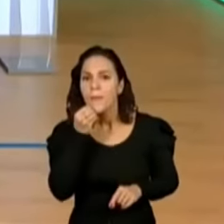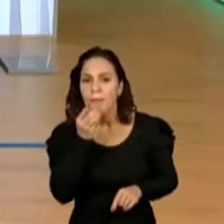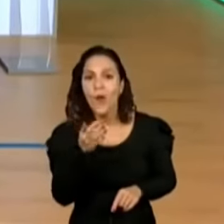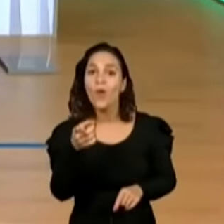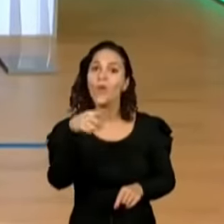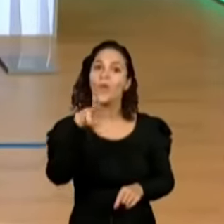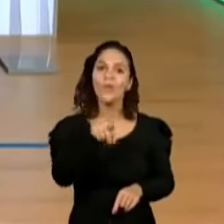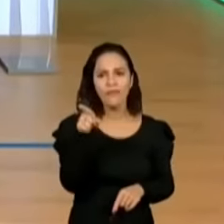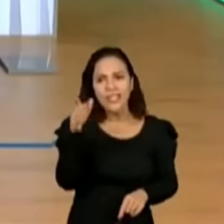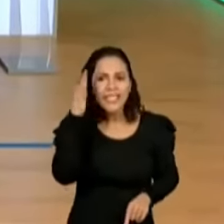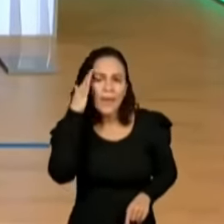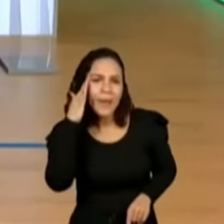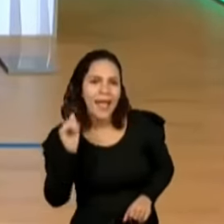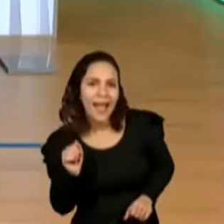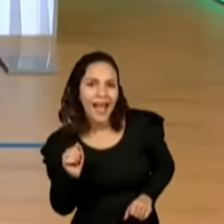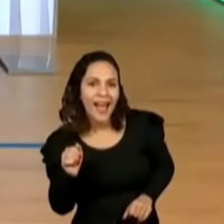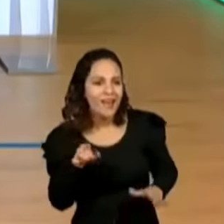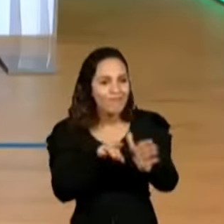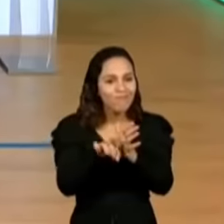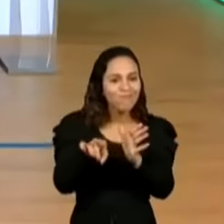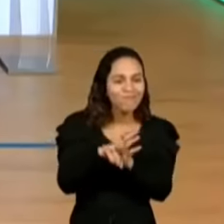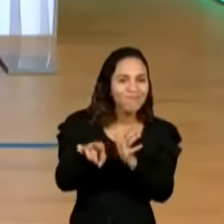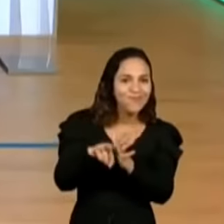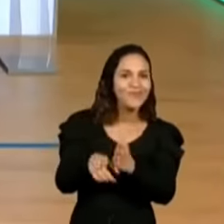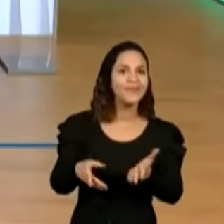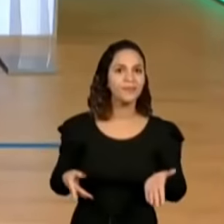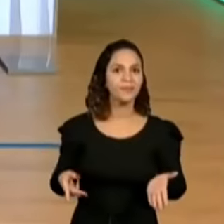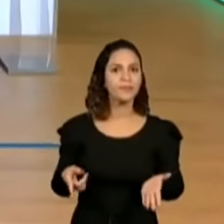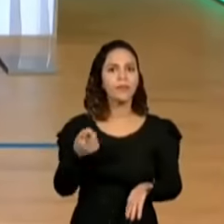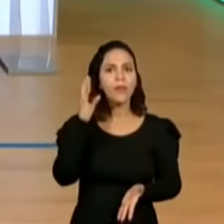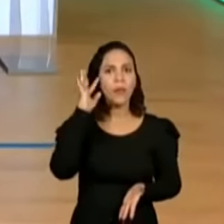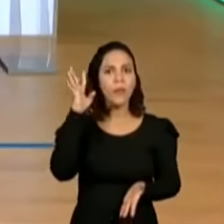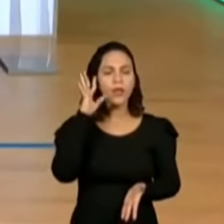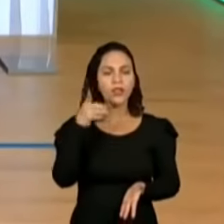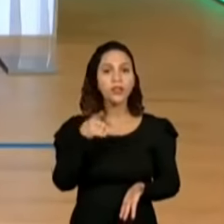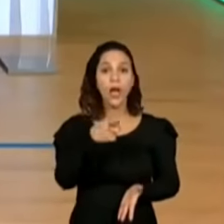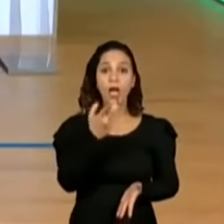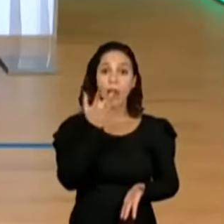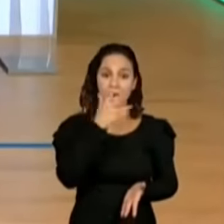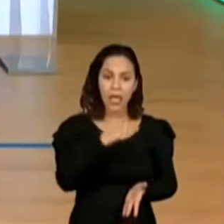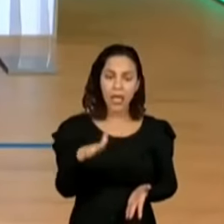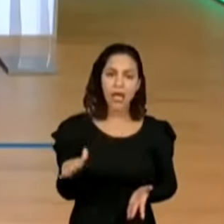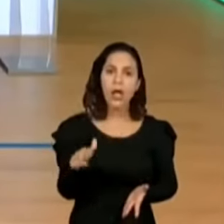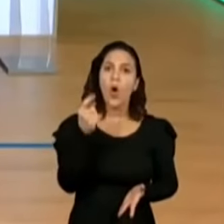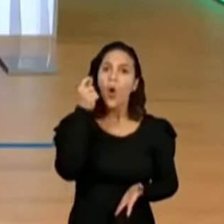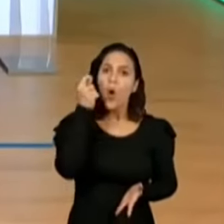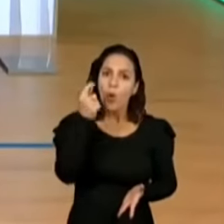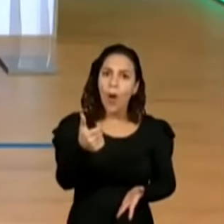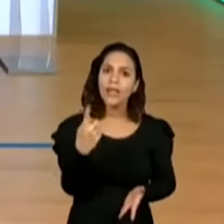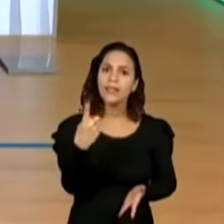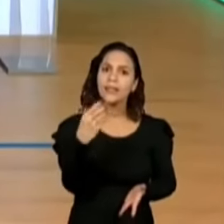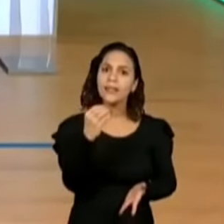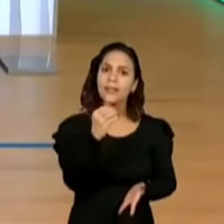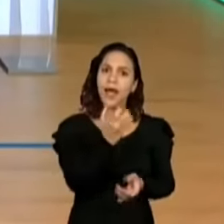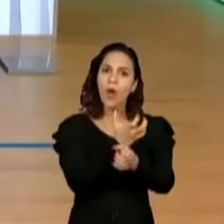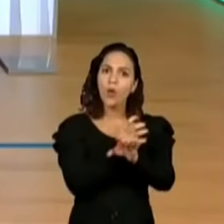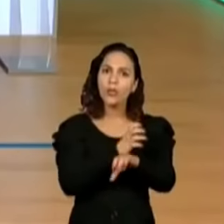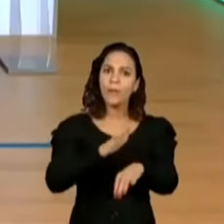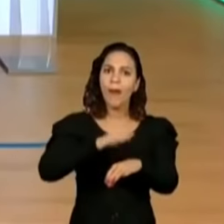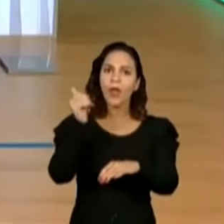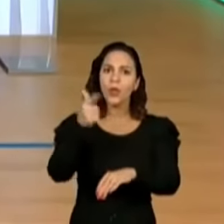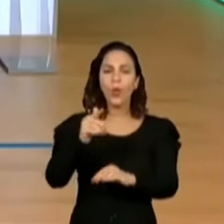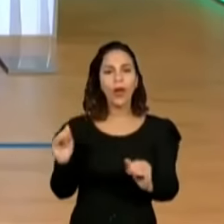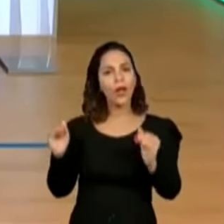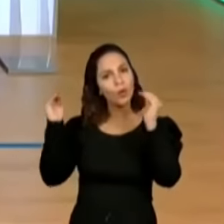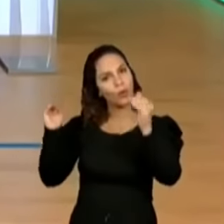nossos colegas, hein? Incrível, né? Uma criança com quase 100 ossos a mais do que um adulto. Verdade. E o corpo